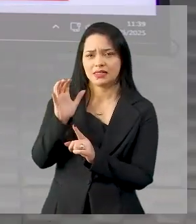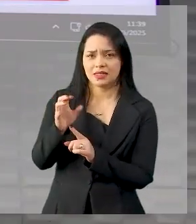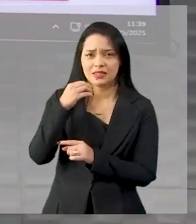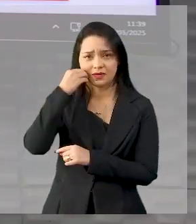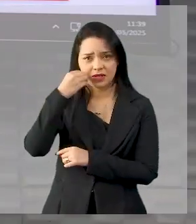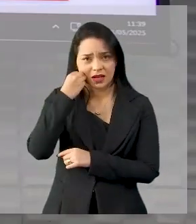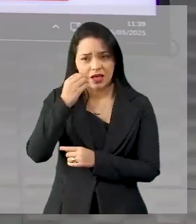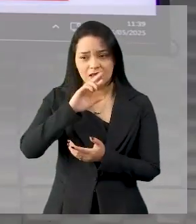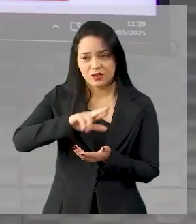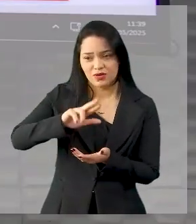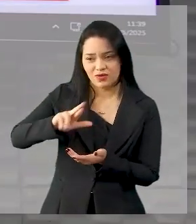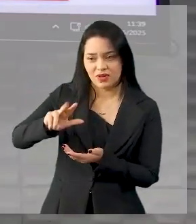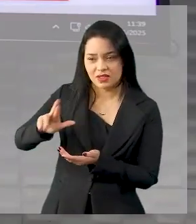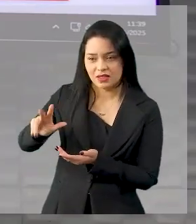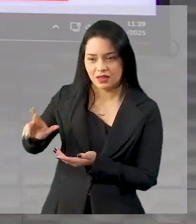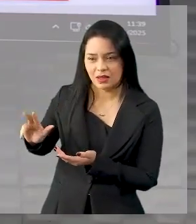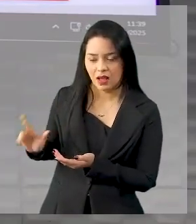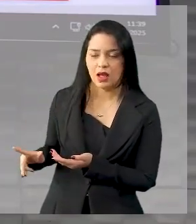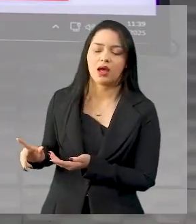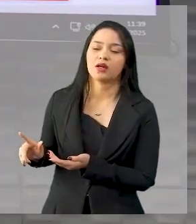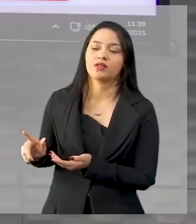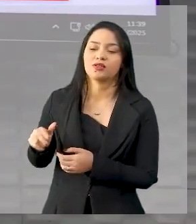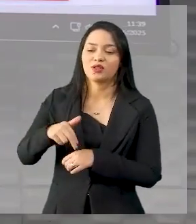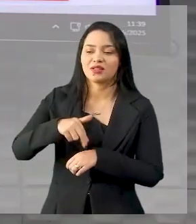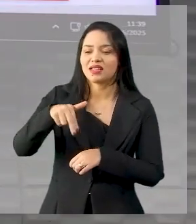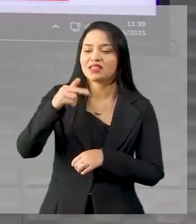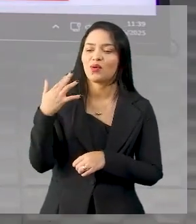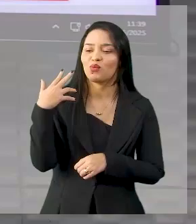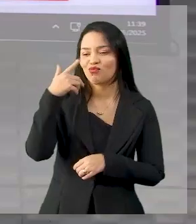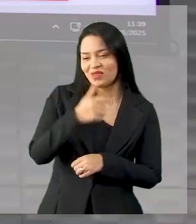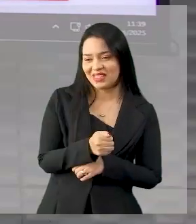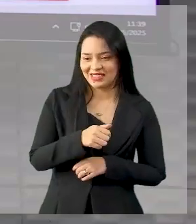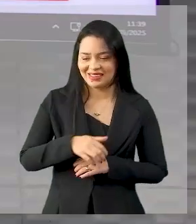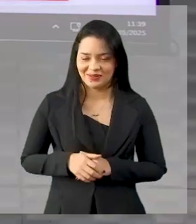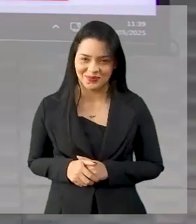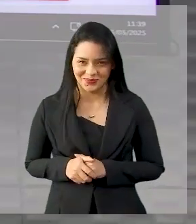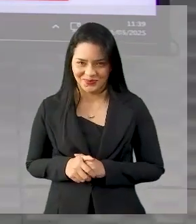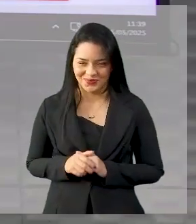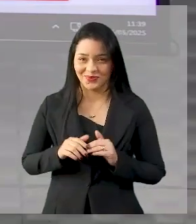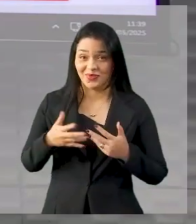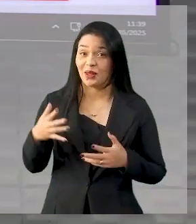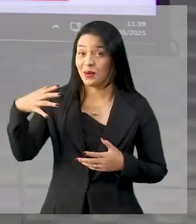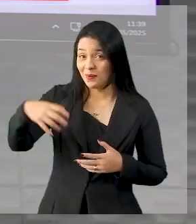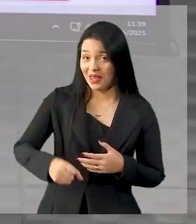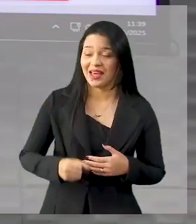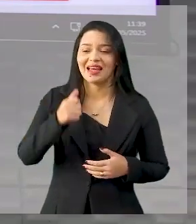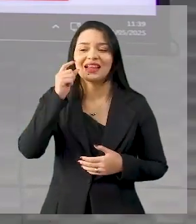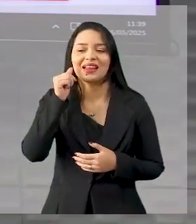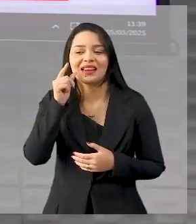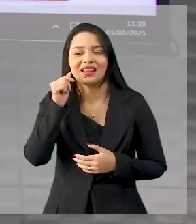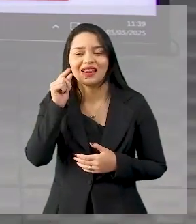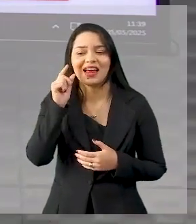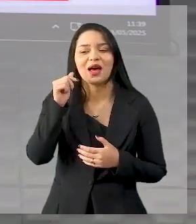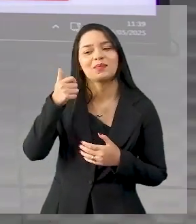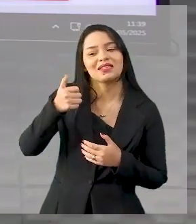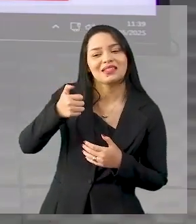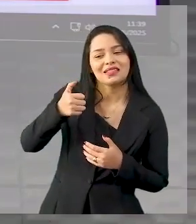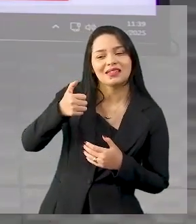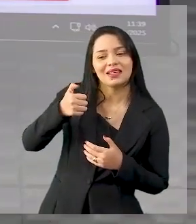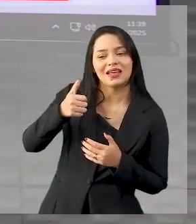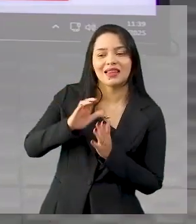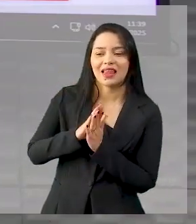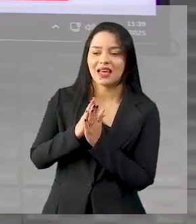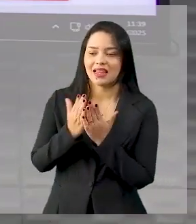grande diversidade dessa nossa nação linda e bela, beleza? Então pega logo aí teu lápis, pega a tua caneta, pega